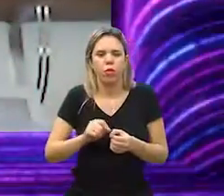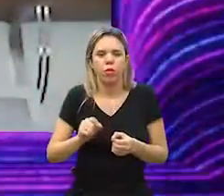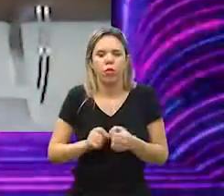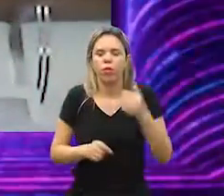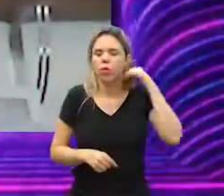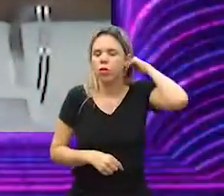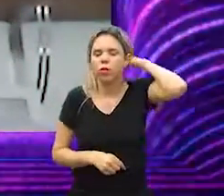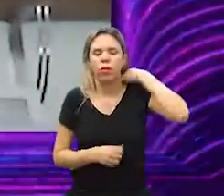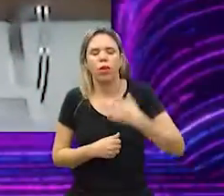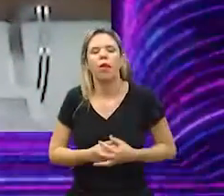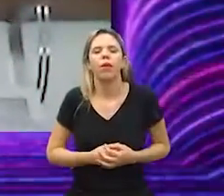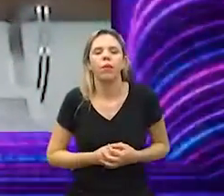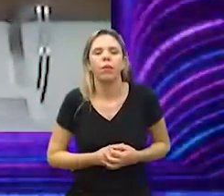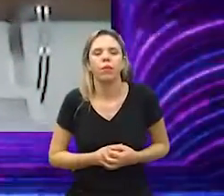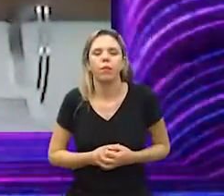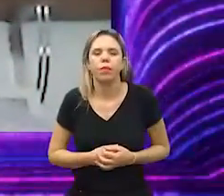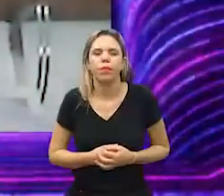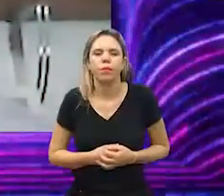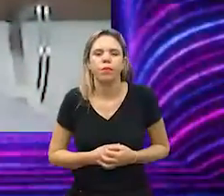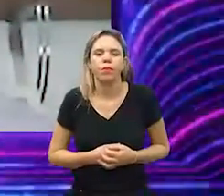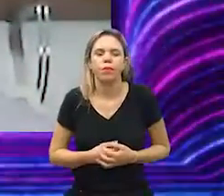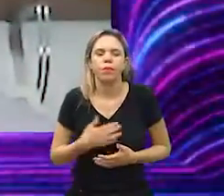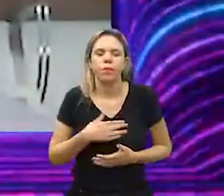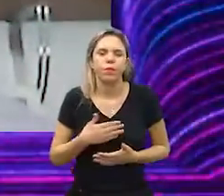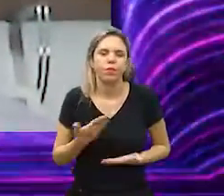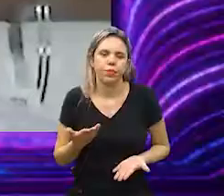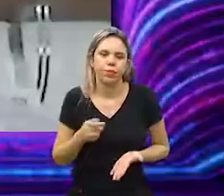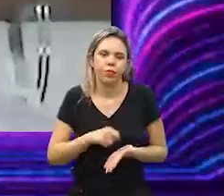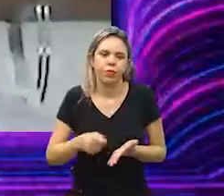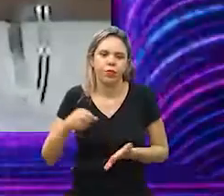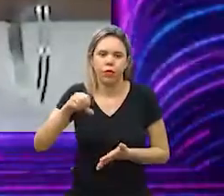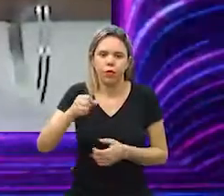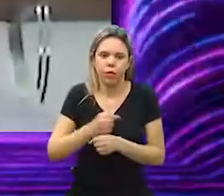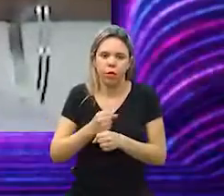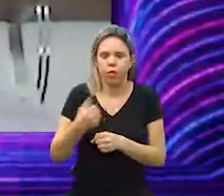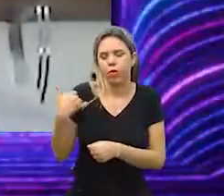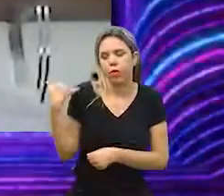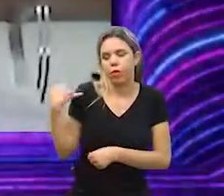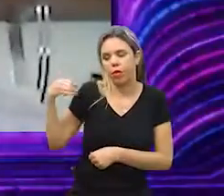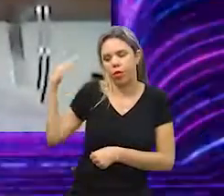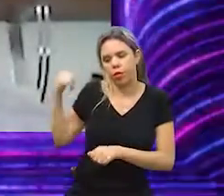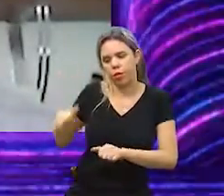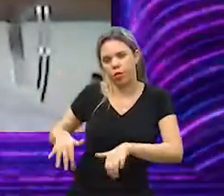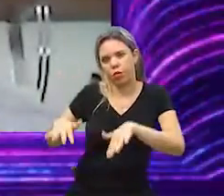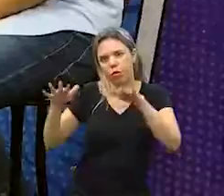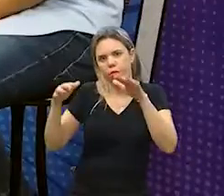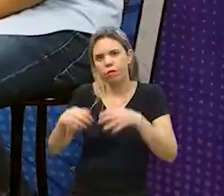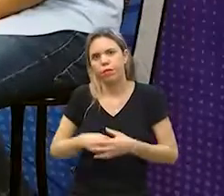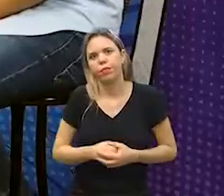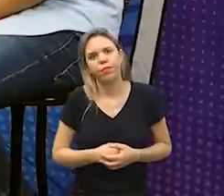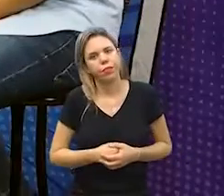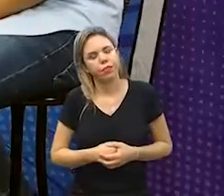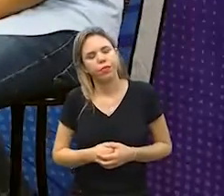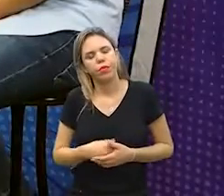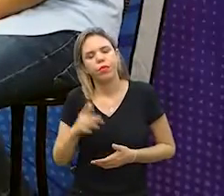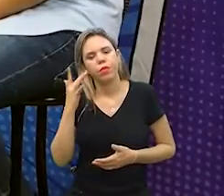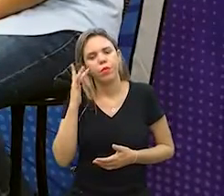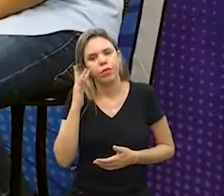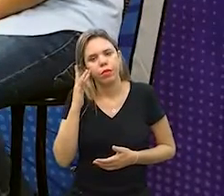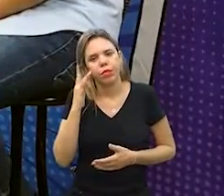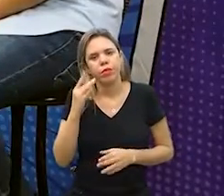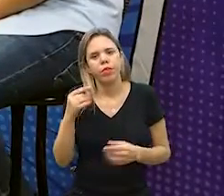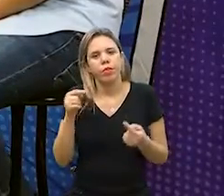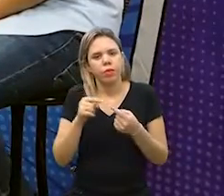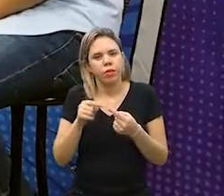né? É uma vocação mesmo. Eu escrevo desde os 9 anos de idade, então eu acho que é onde eu